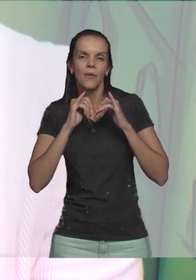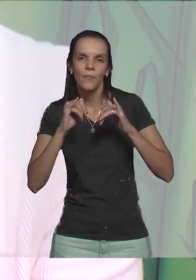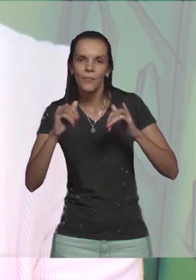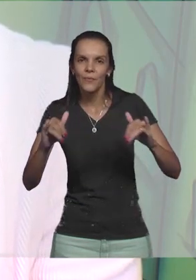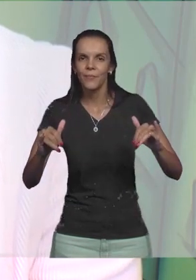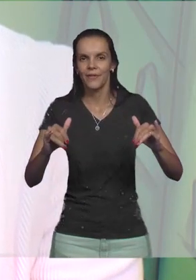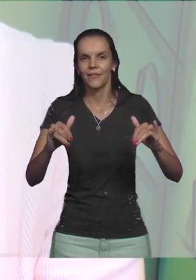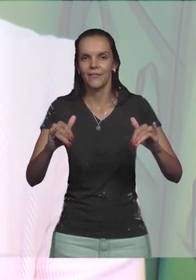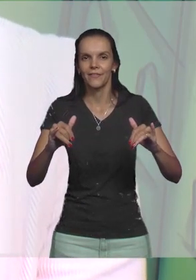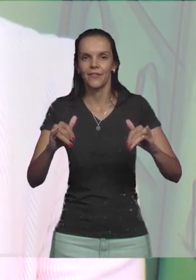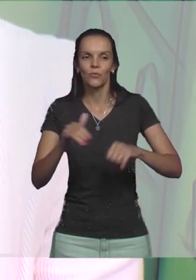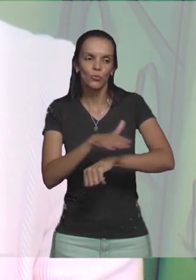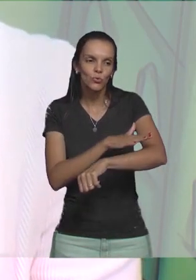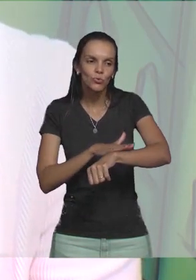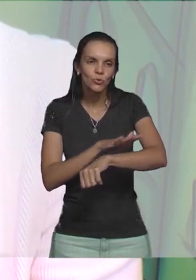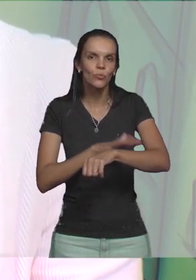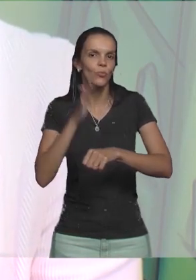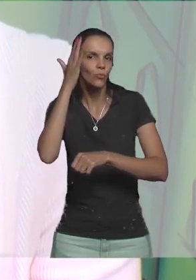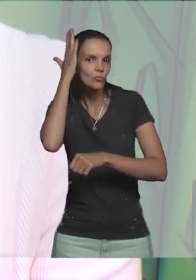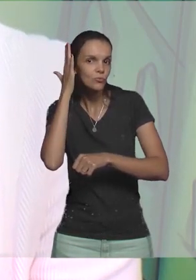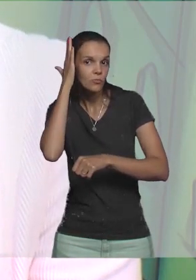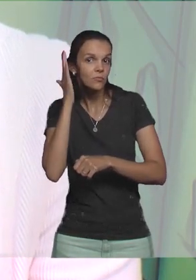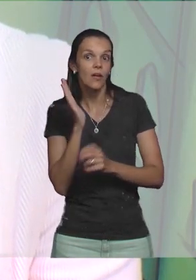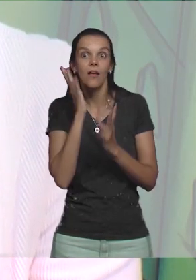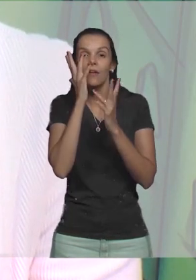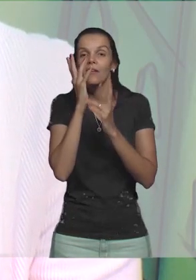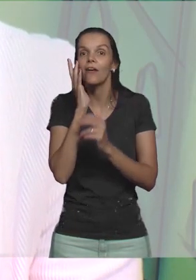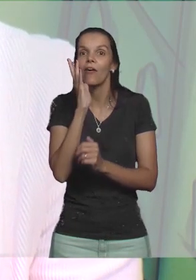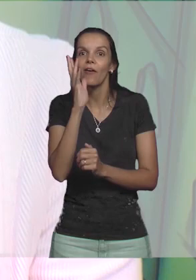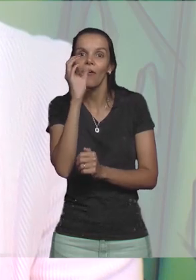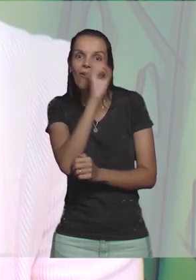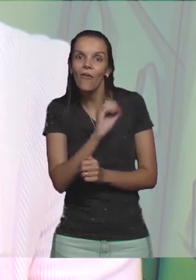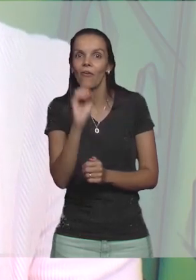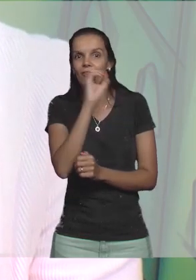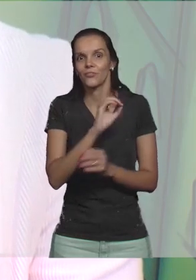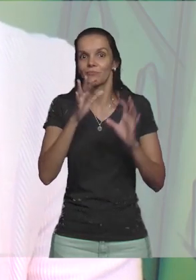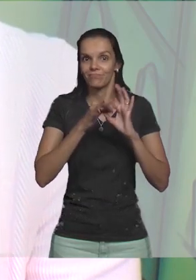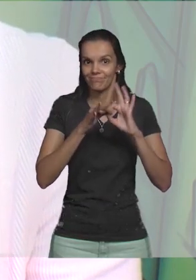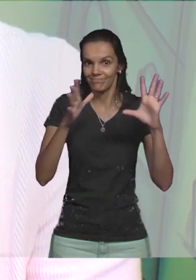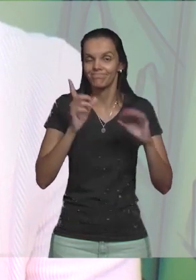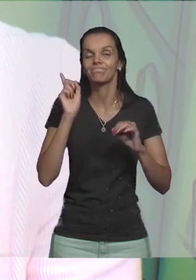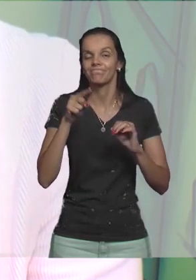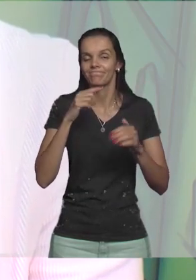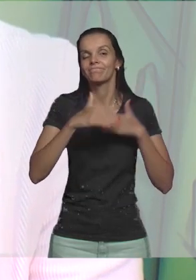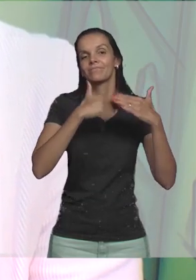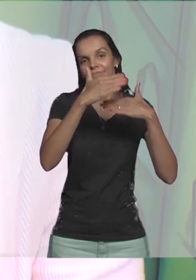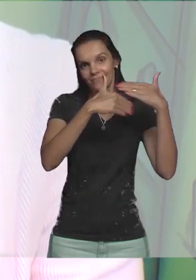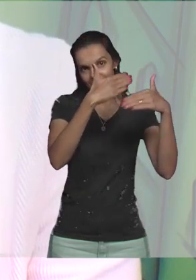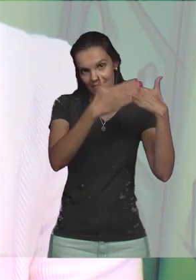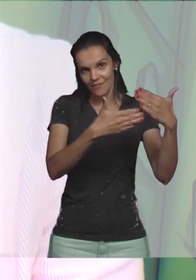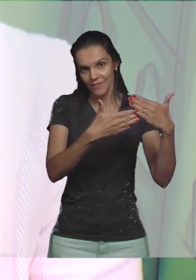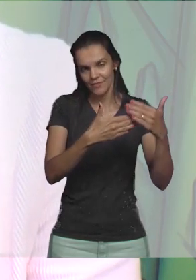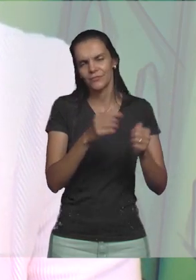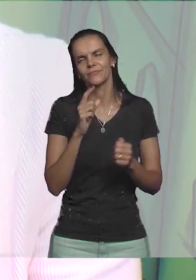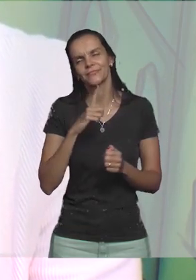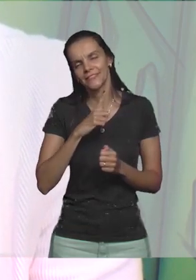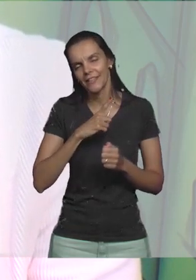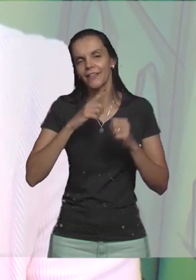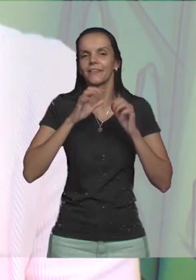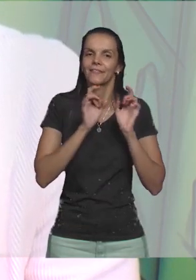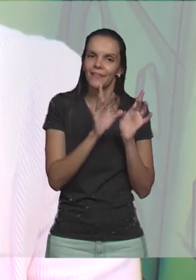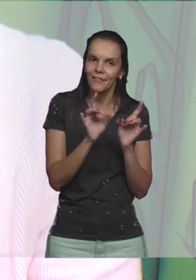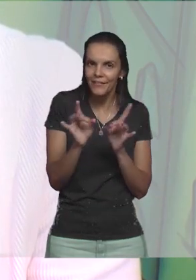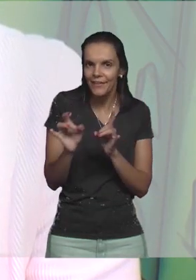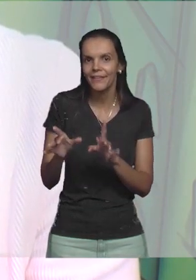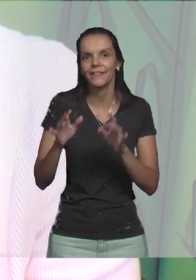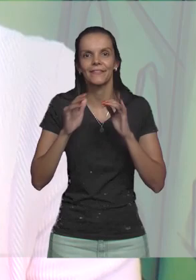do shampoo, na propaganda... Isso é maravilhoso. Isso é uma libertação que não tem preço. Isso é um avanço. Claro, a gente sabe que tem uma questão comercial muito forte